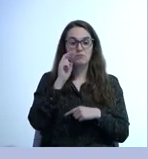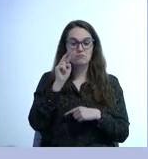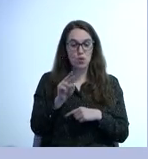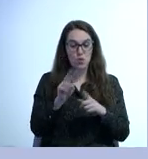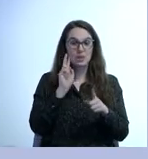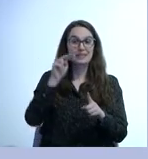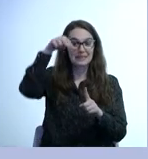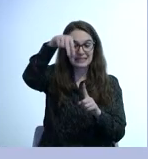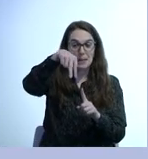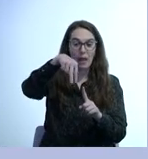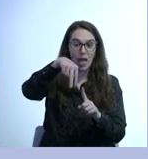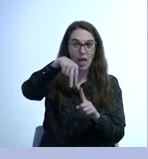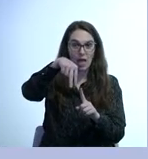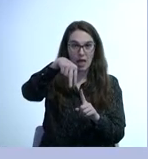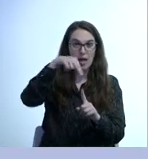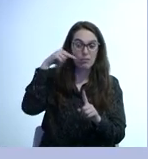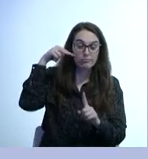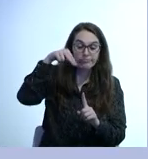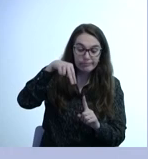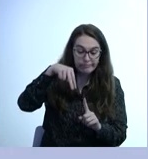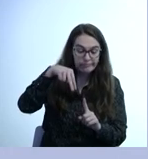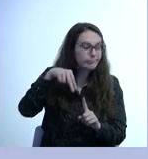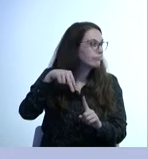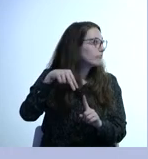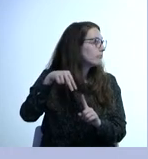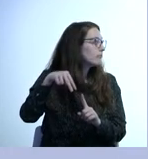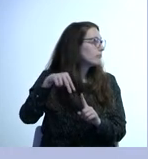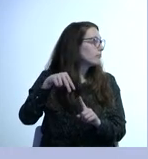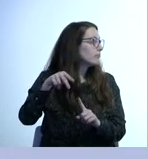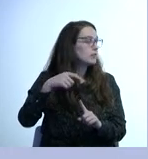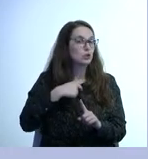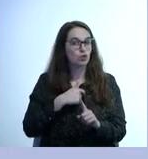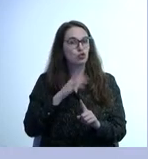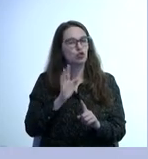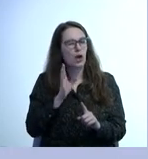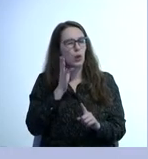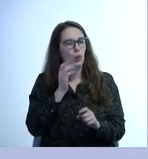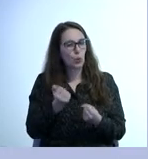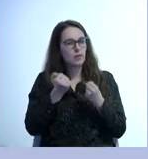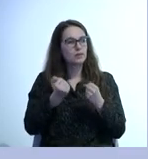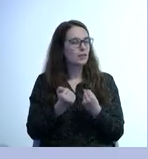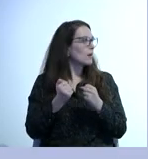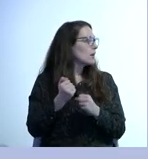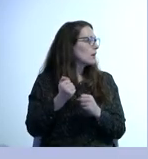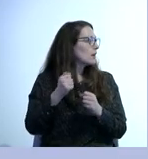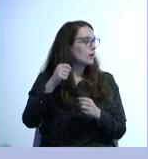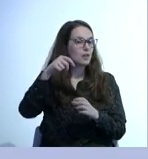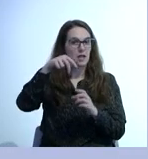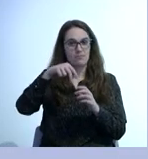de cima. Embora às vezes eu tenha conseguido que me fizessem grandes maquetes,